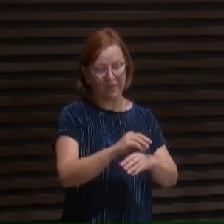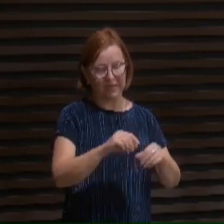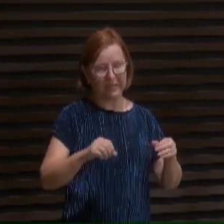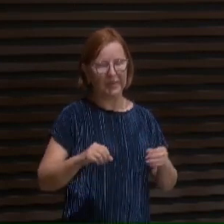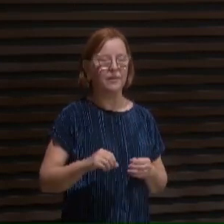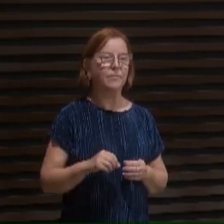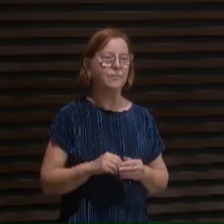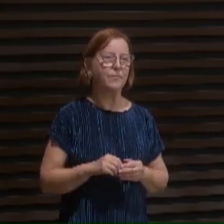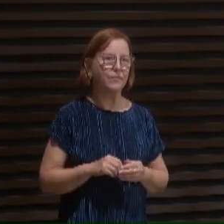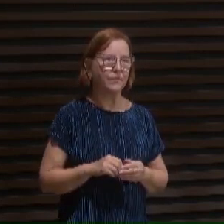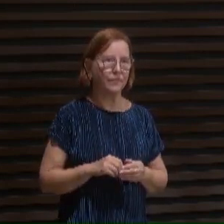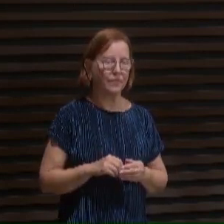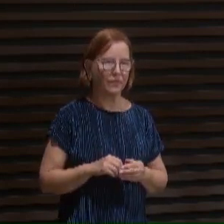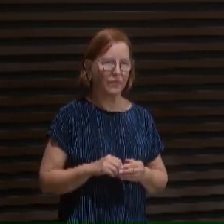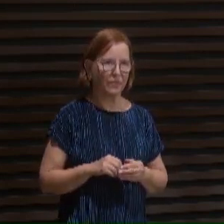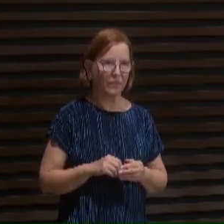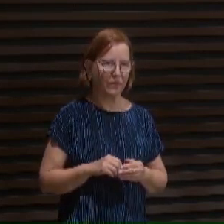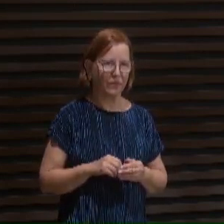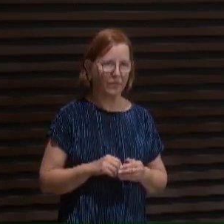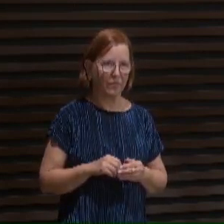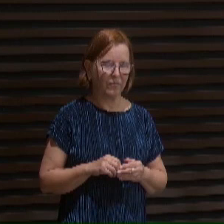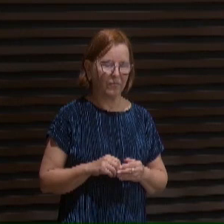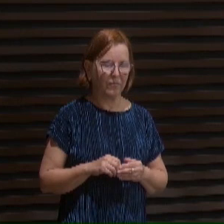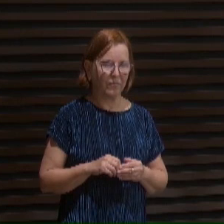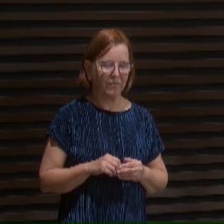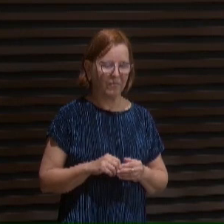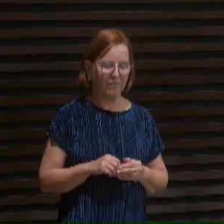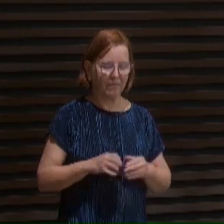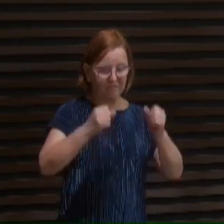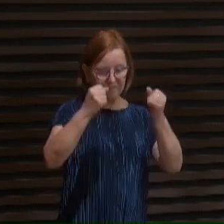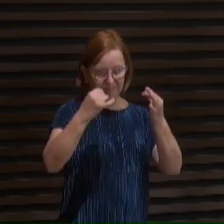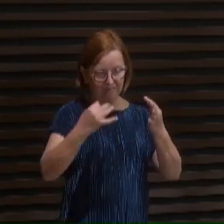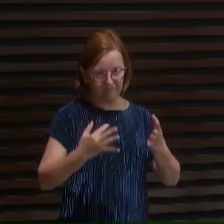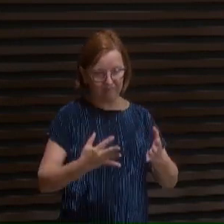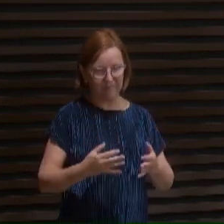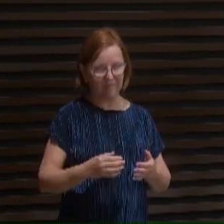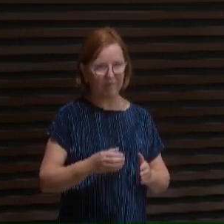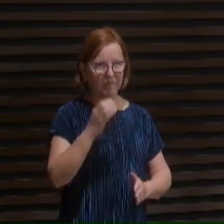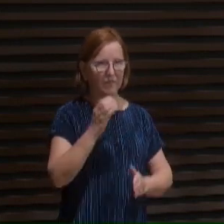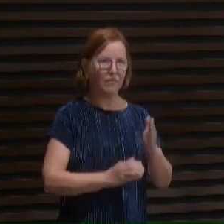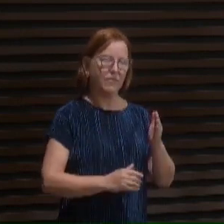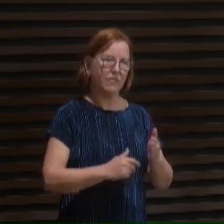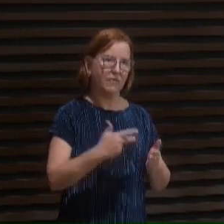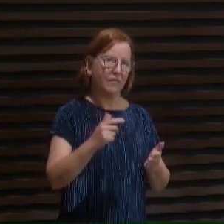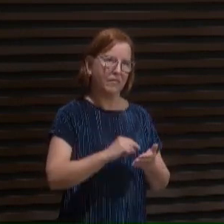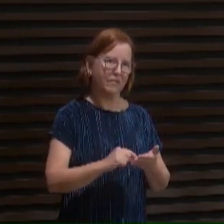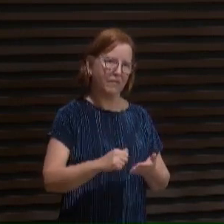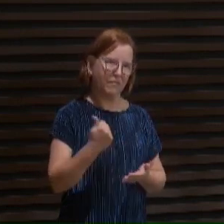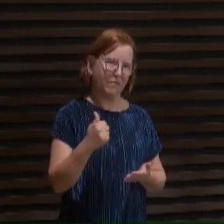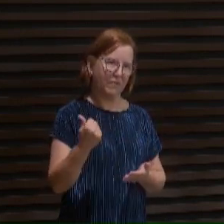do inventário das desqualificações dele. No capítulo 3, verso